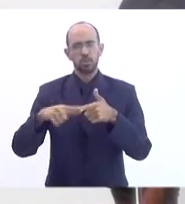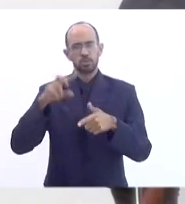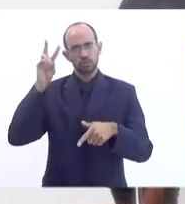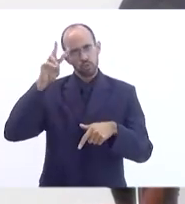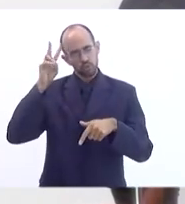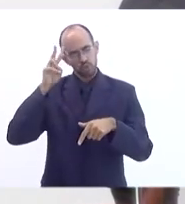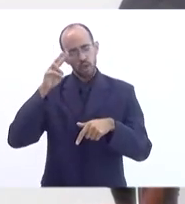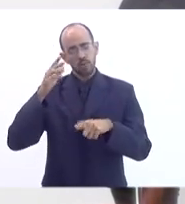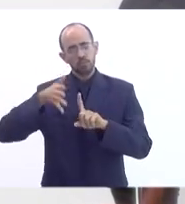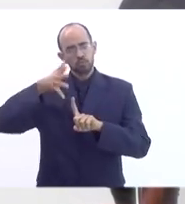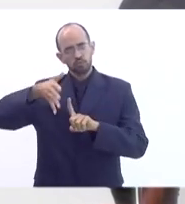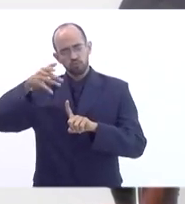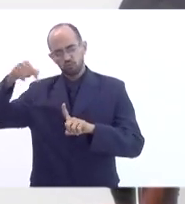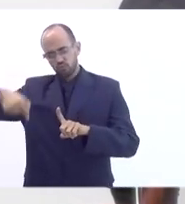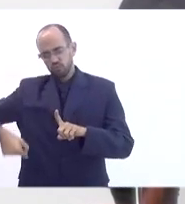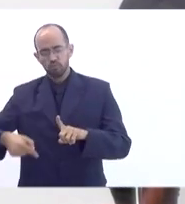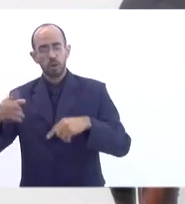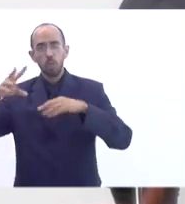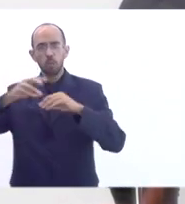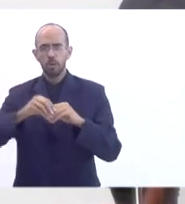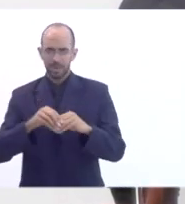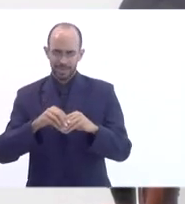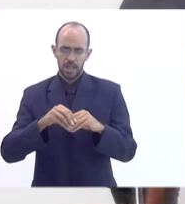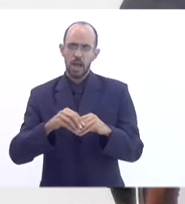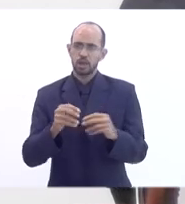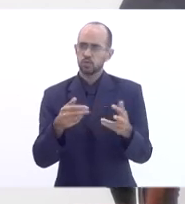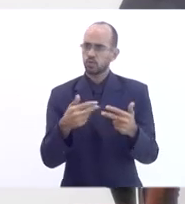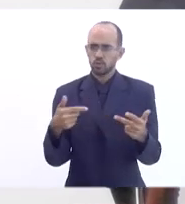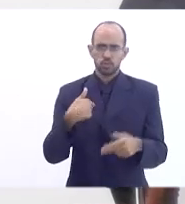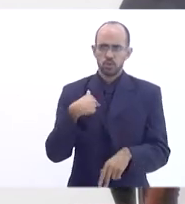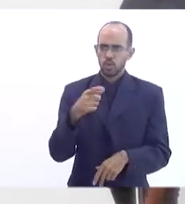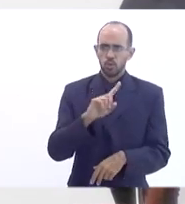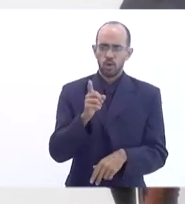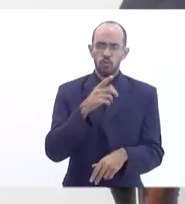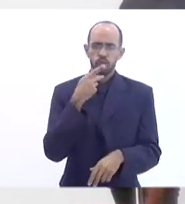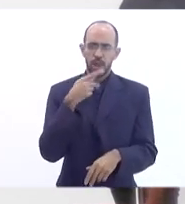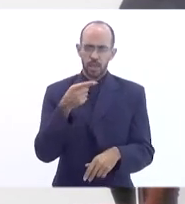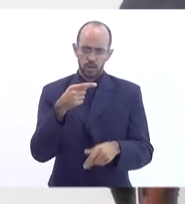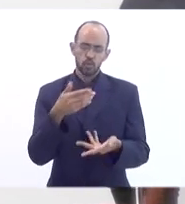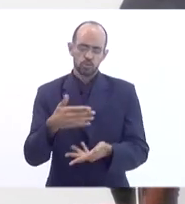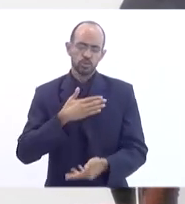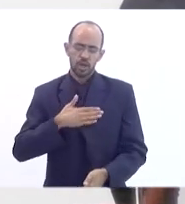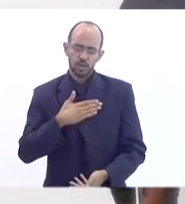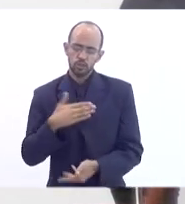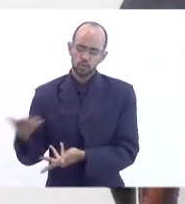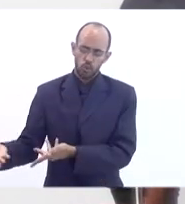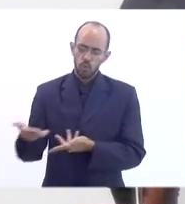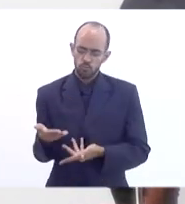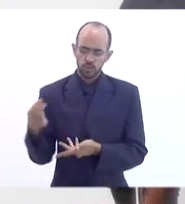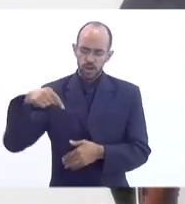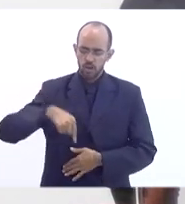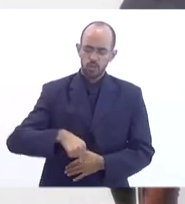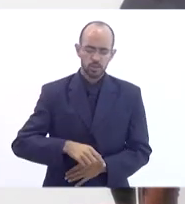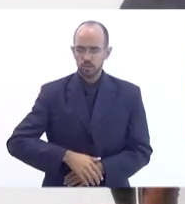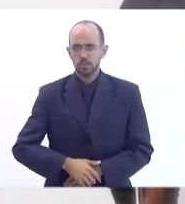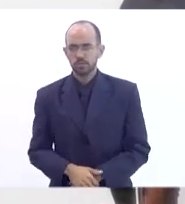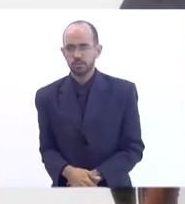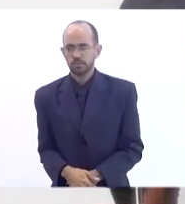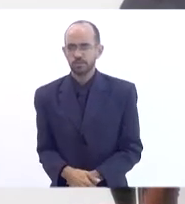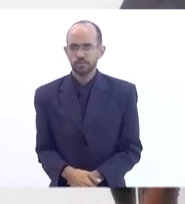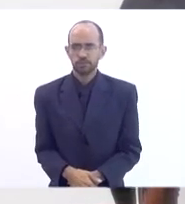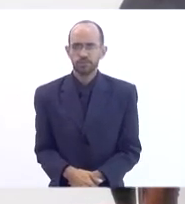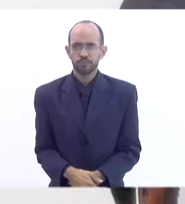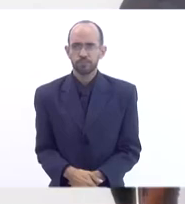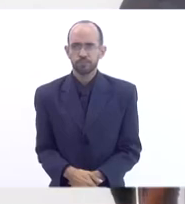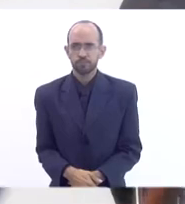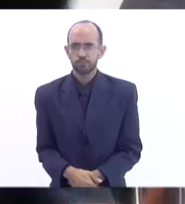complementando algo que eu não tenha observado na minha fala eu gostaria de convidá-los para estar conosco então começando pelas questões